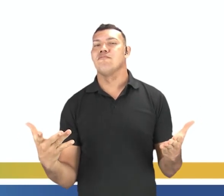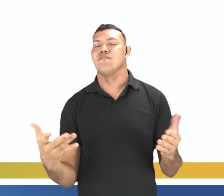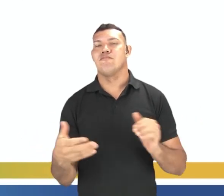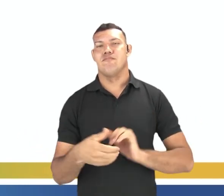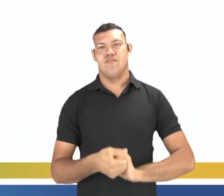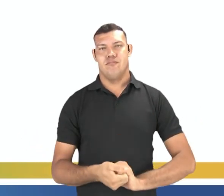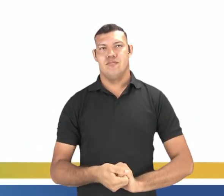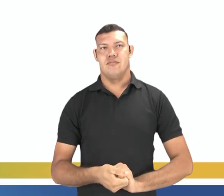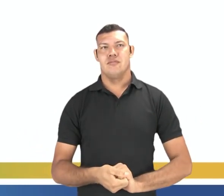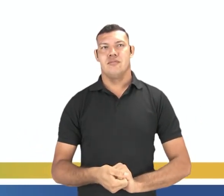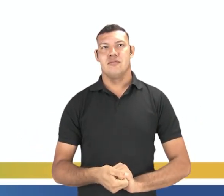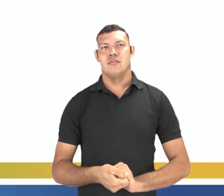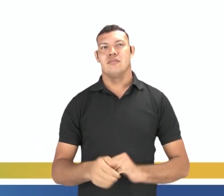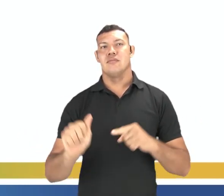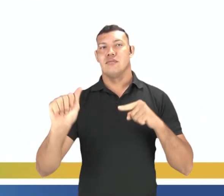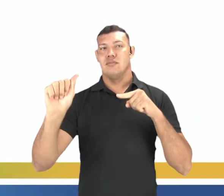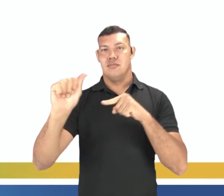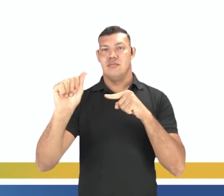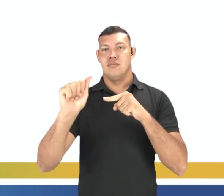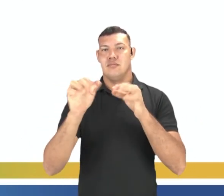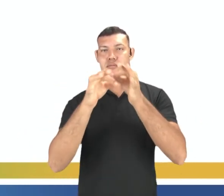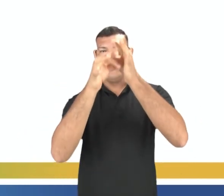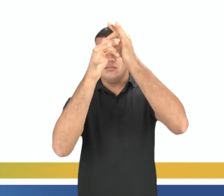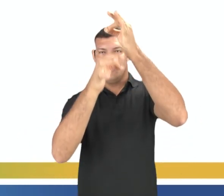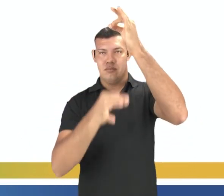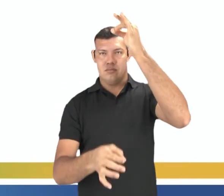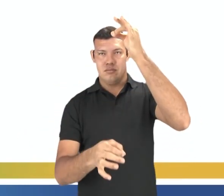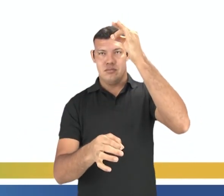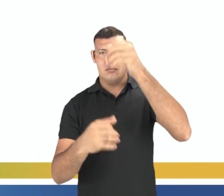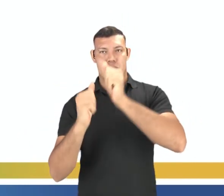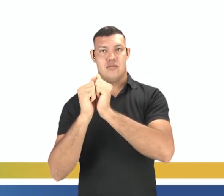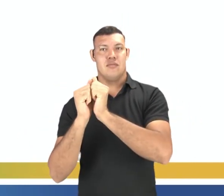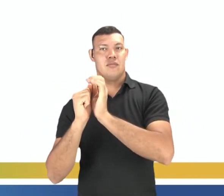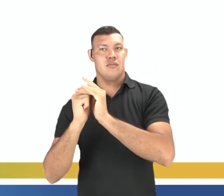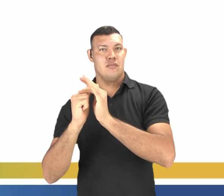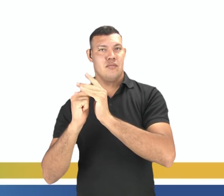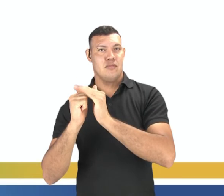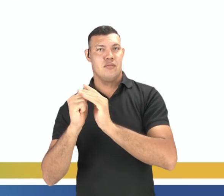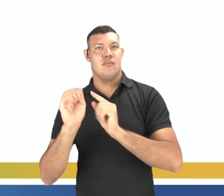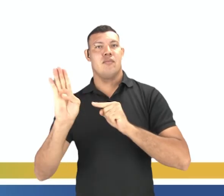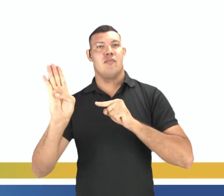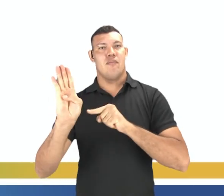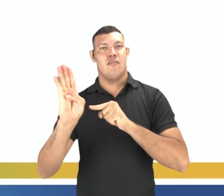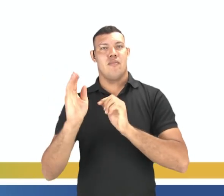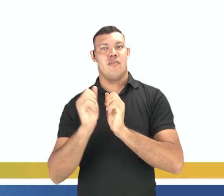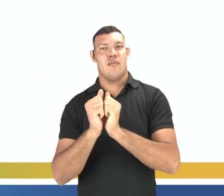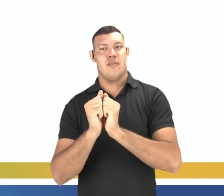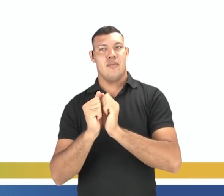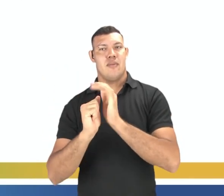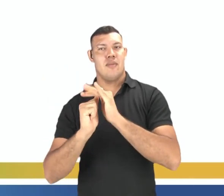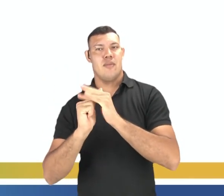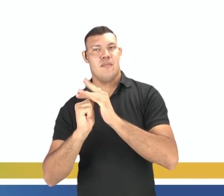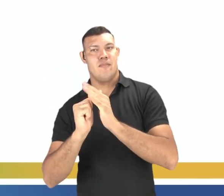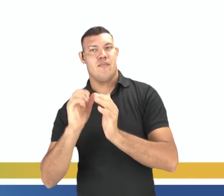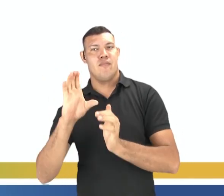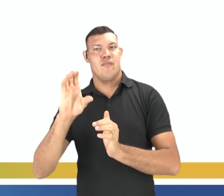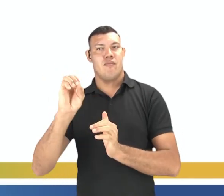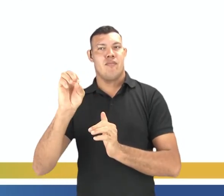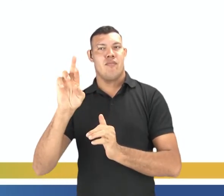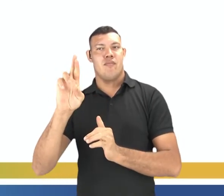respectivamente, letra A, medula e cérebro, B, cérebro e